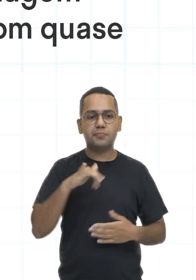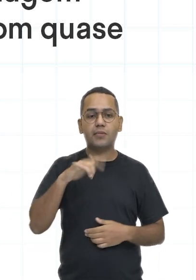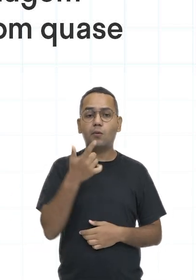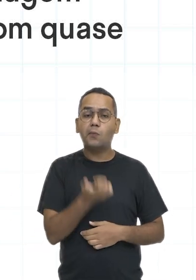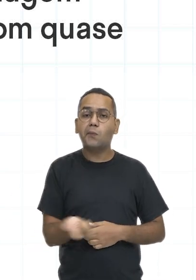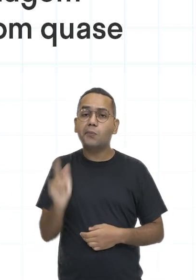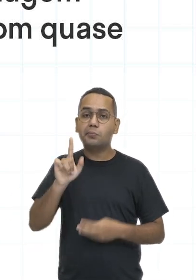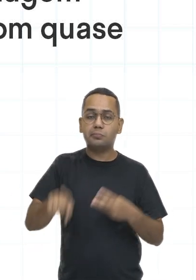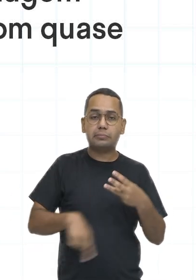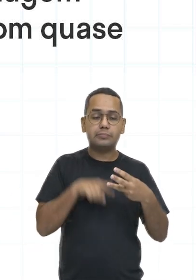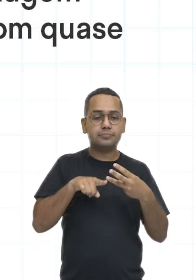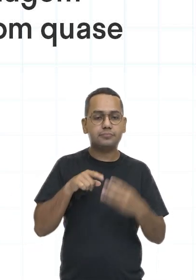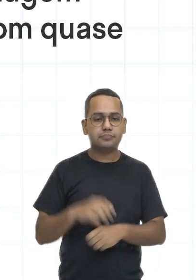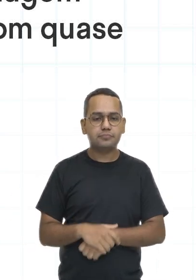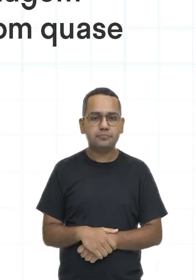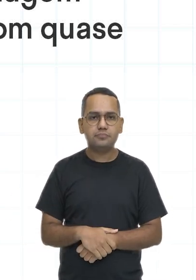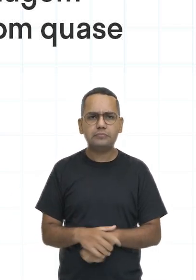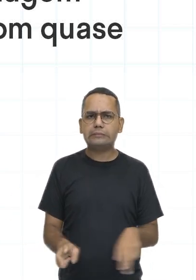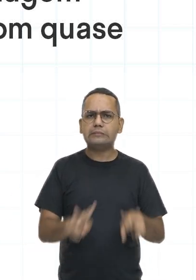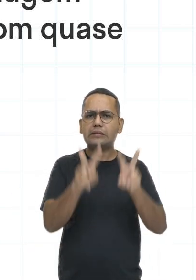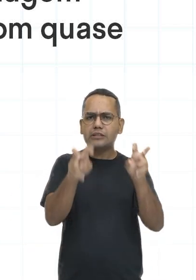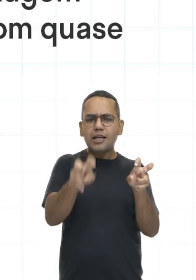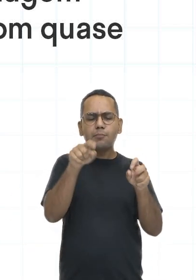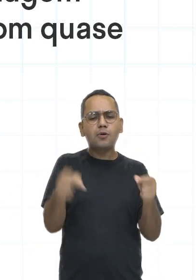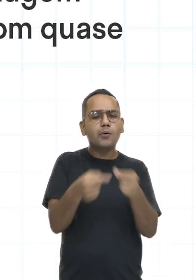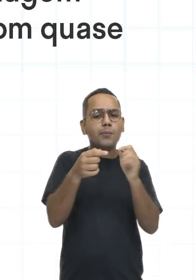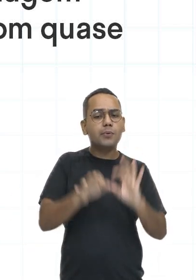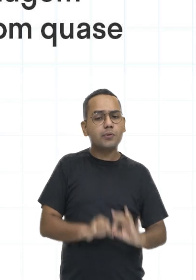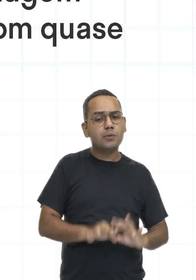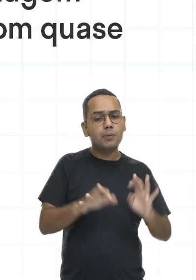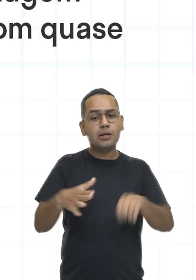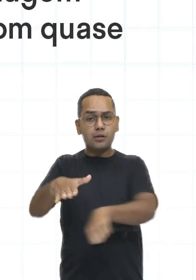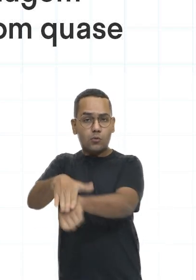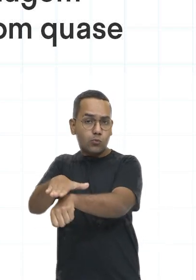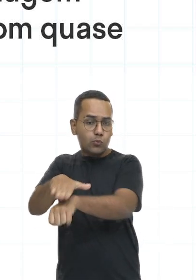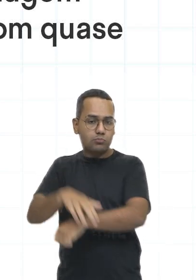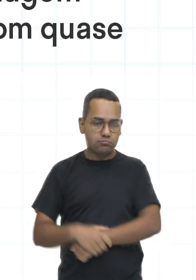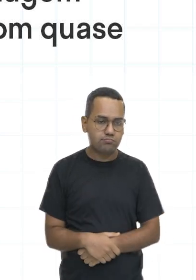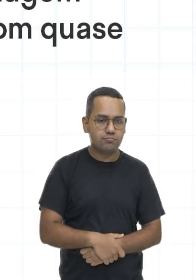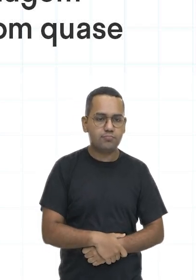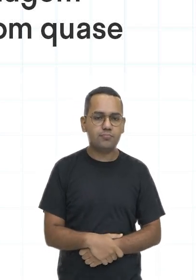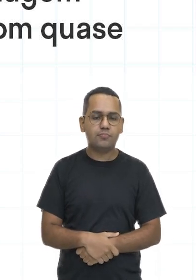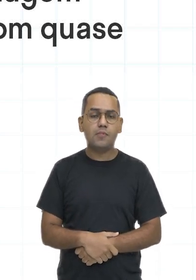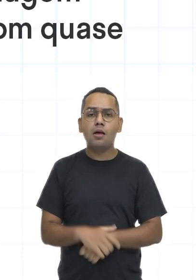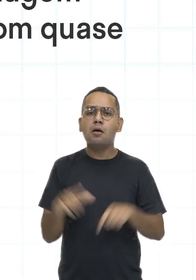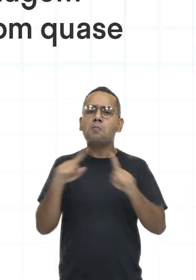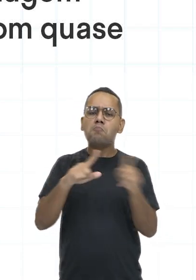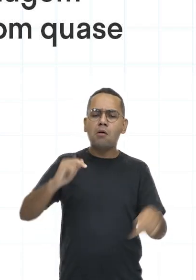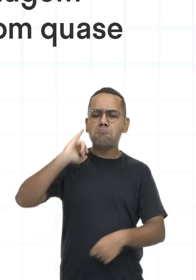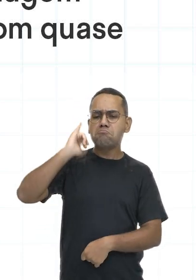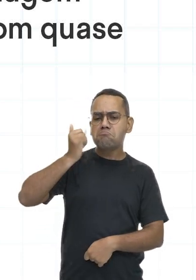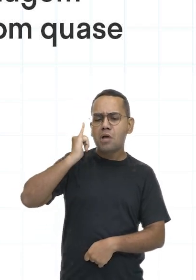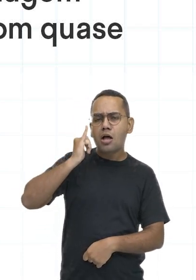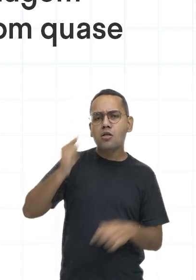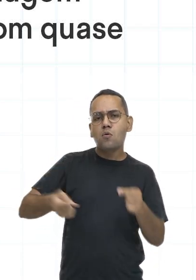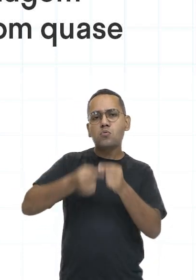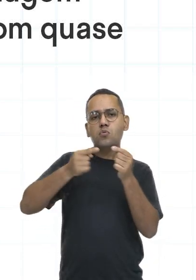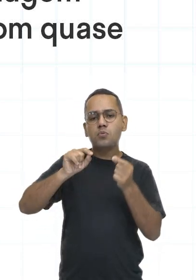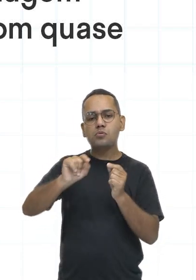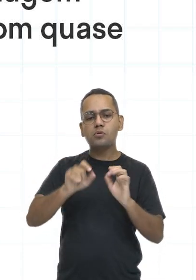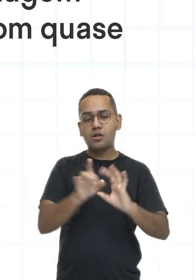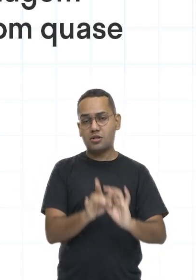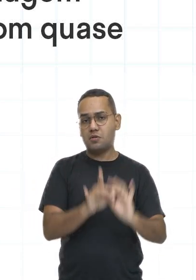pouquinho? Temas de liberdade e autonomia. A narrativa reflete sobre a